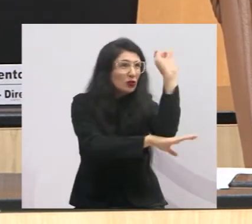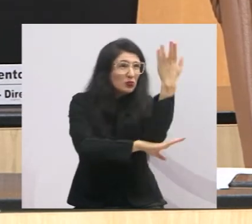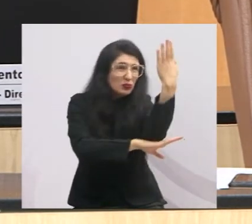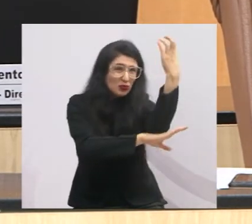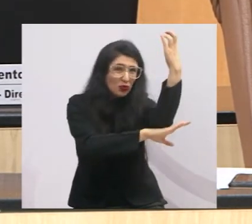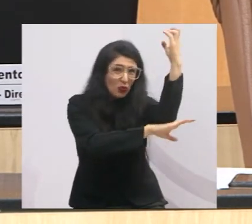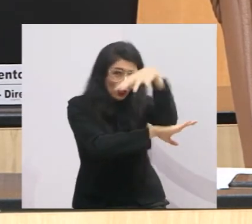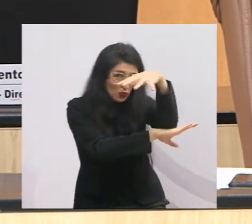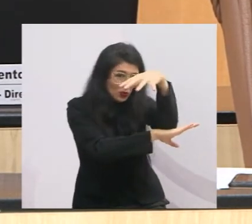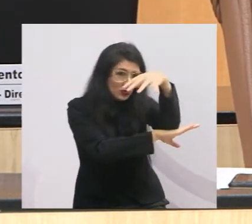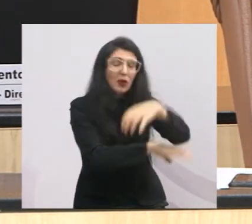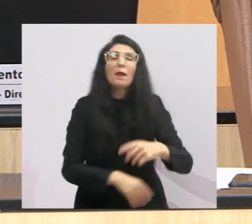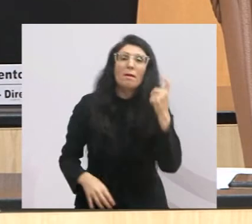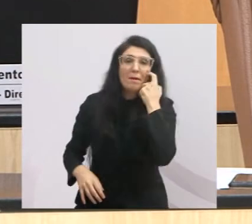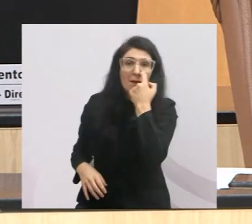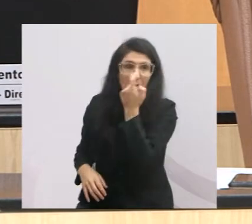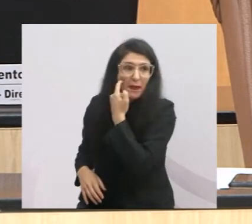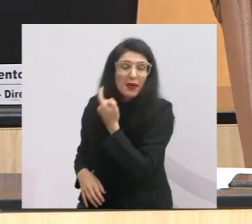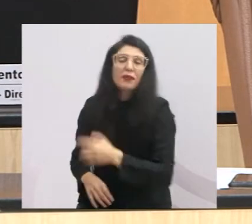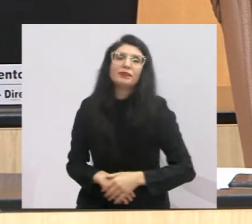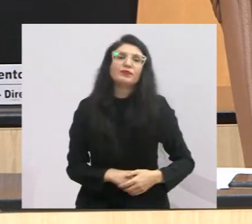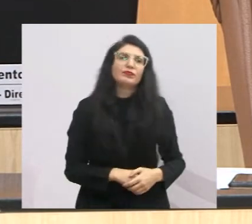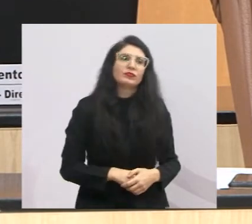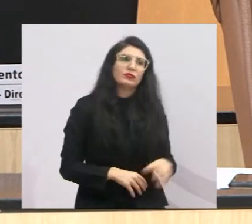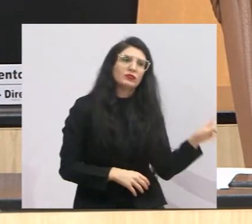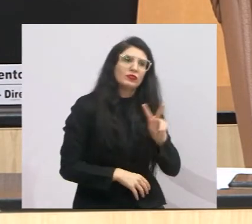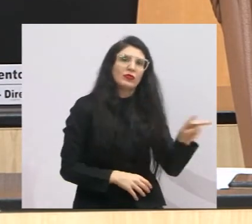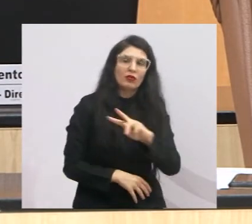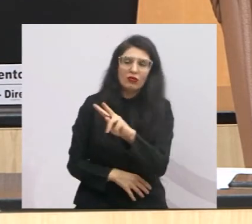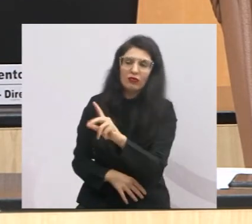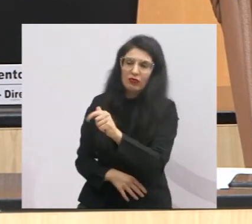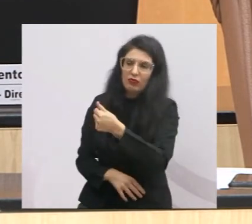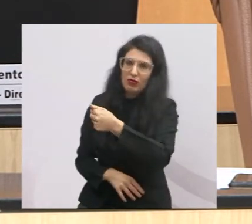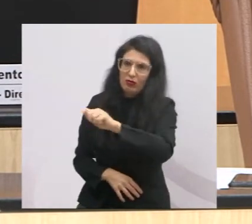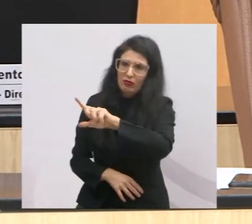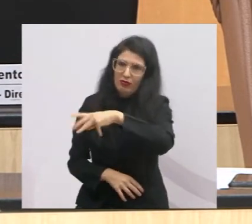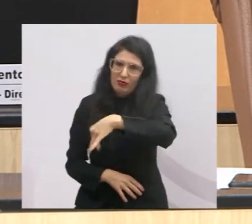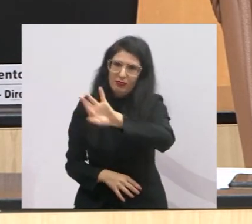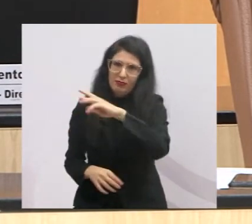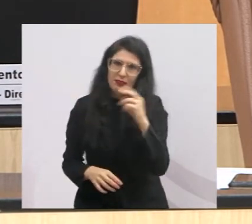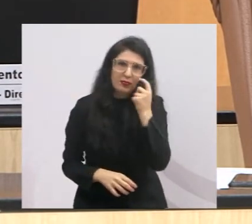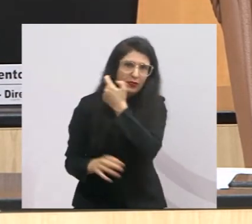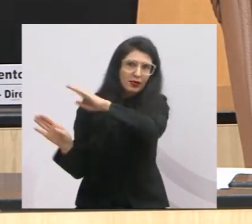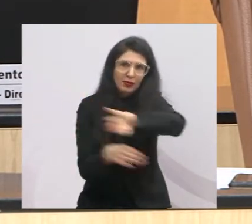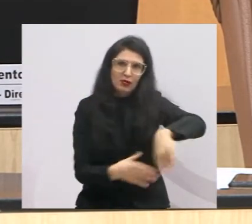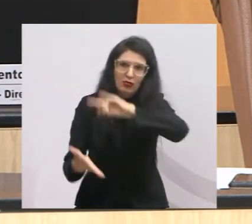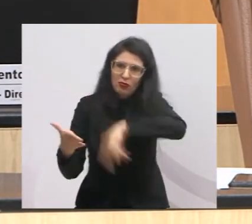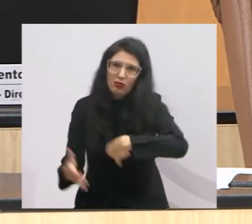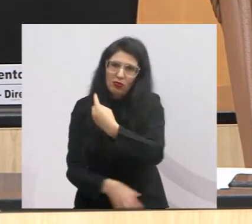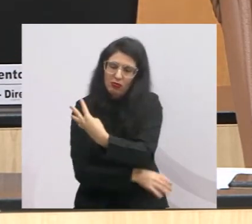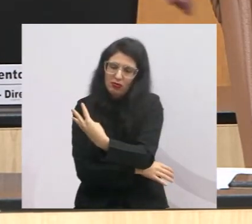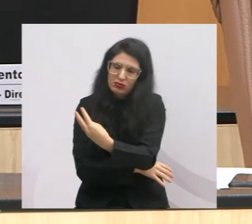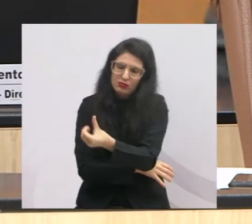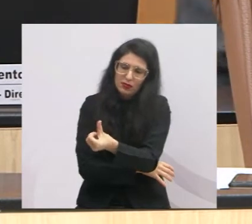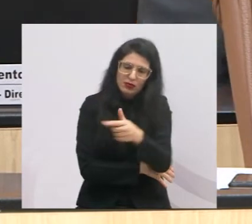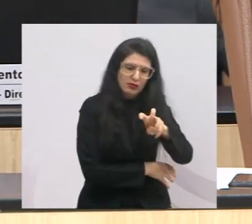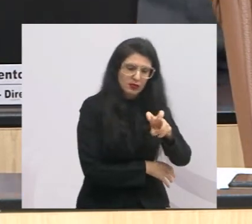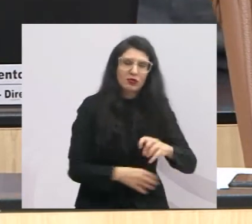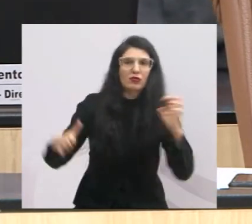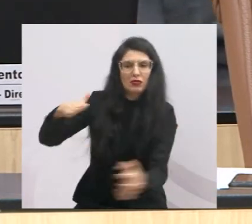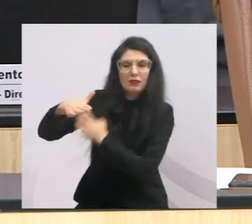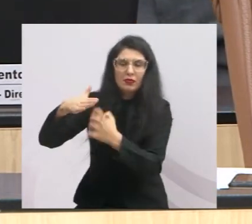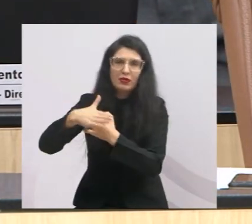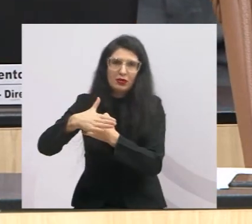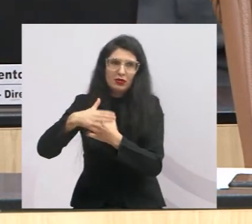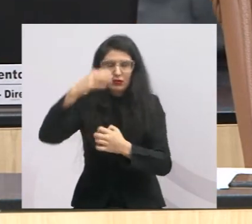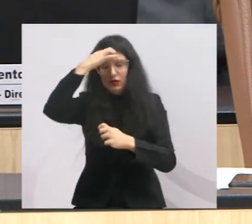eles verão a Deus. Bem-aventurados e felizes os pacificadores, porque eles serão